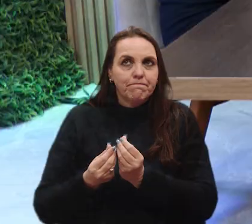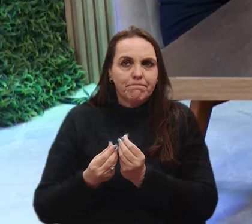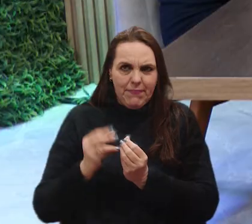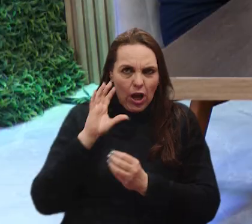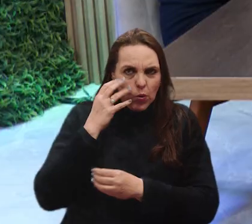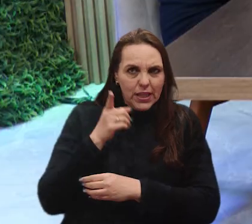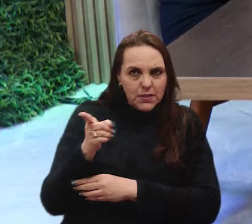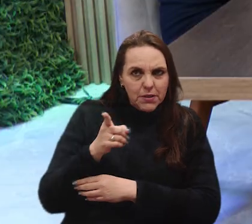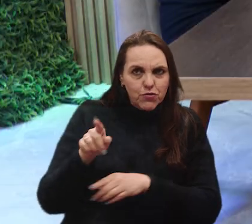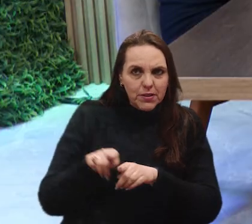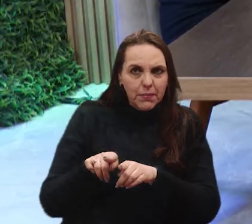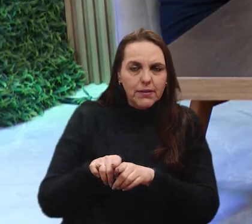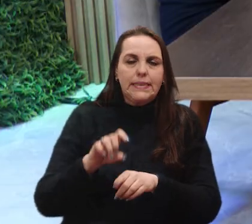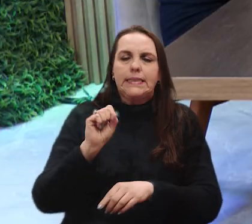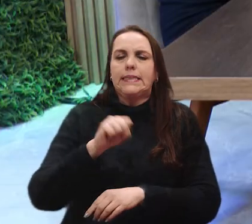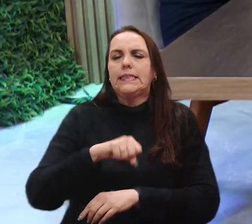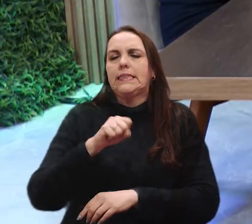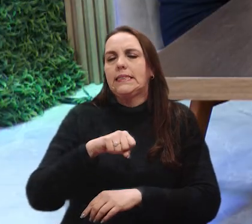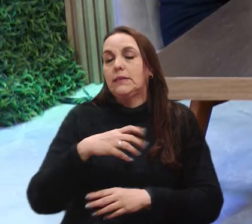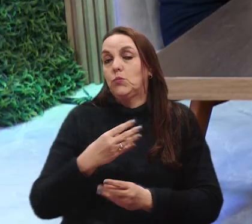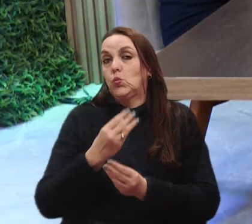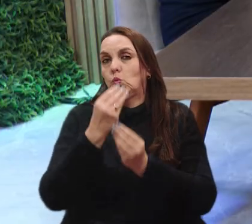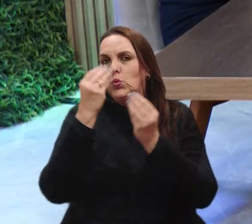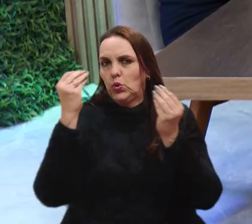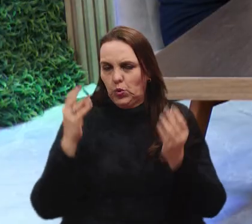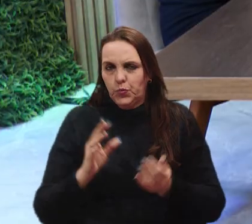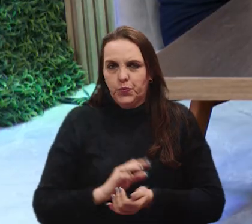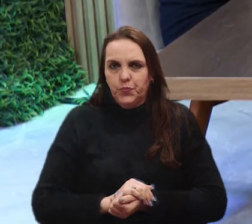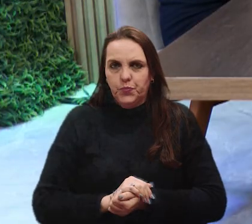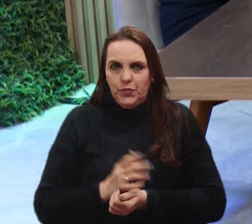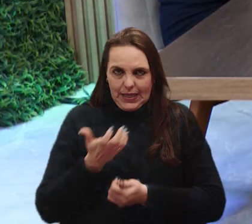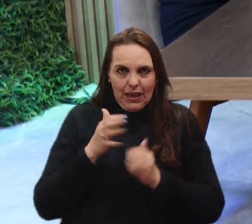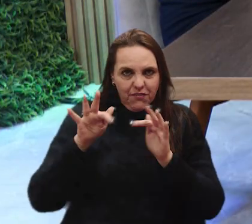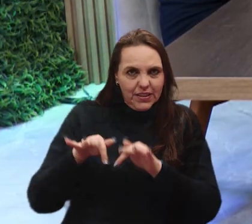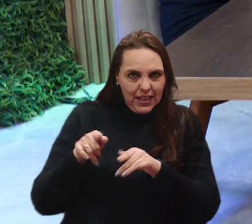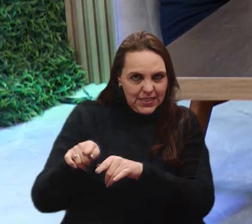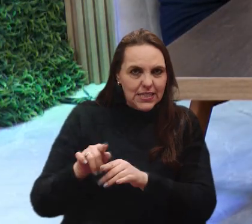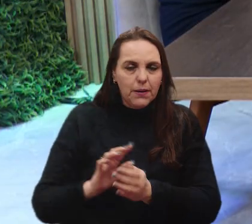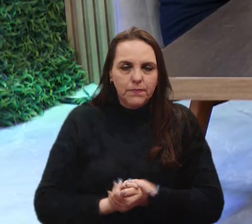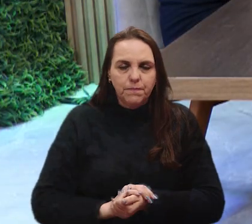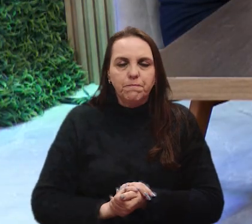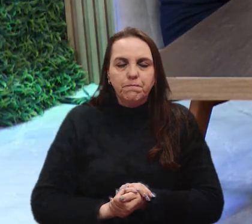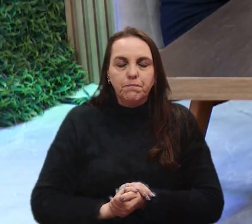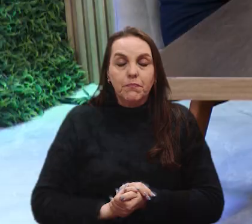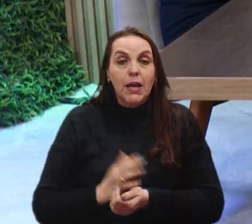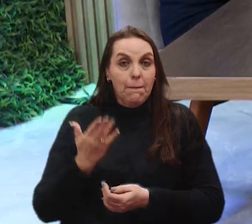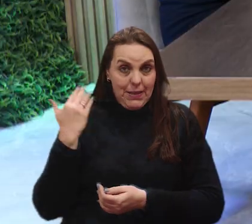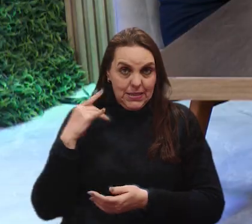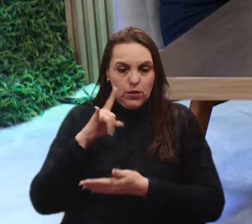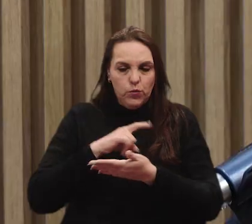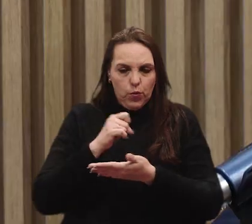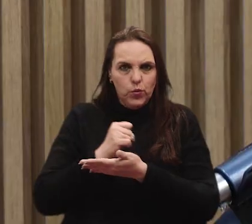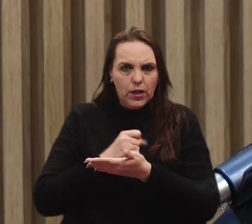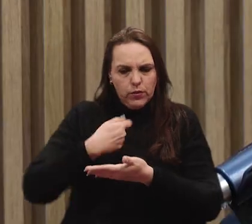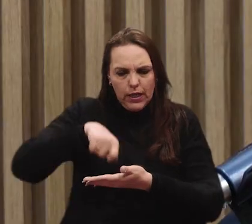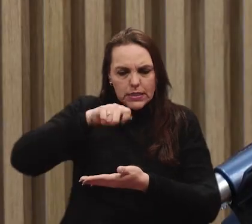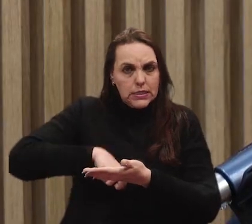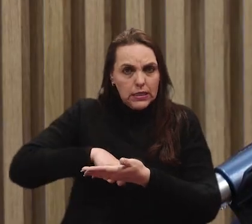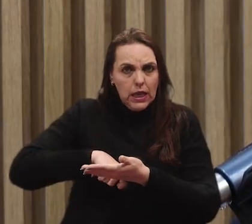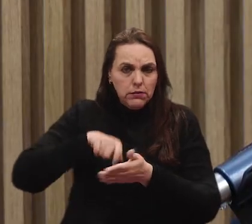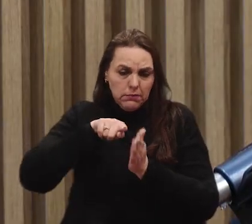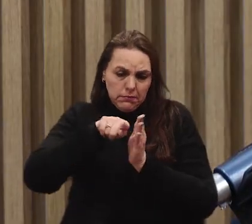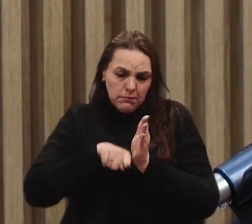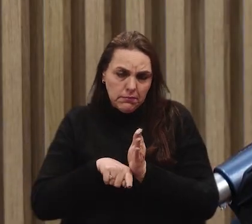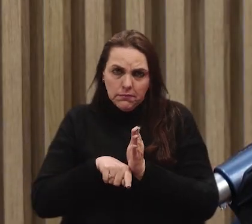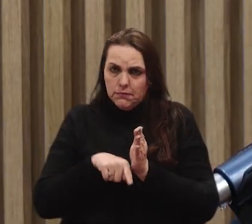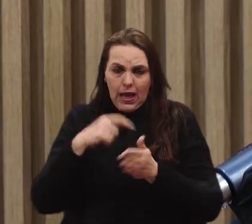Muito. Mas a gente quer concluir depois. Antigamente aparecia, então, contratos assinados, aí tu fazia a perícia, não era a assinatura